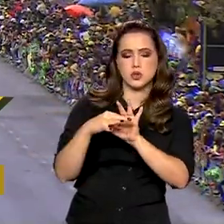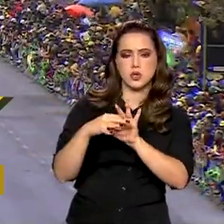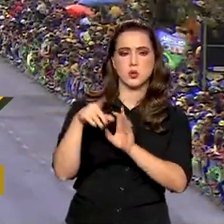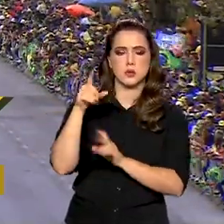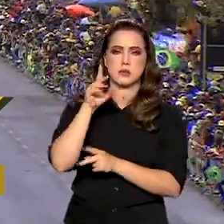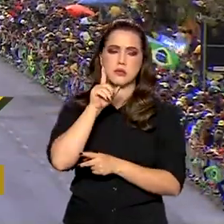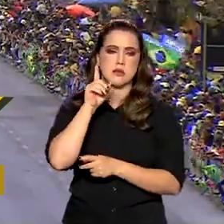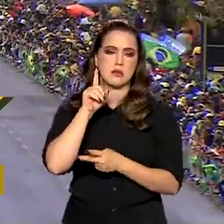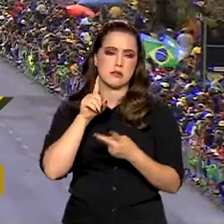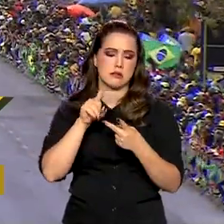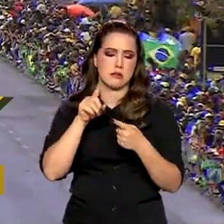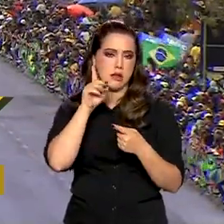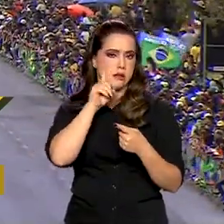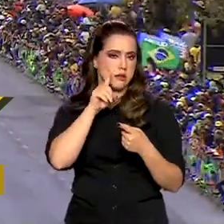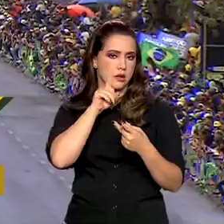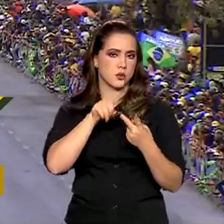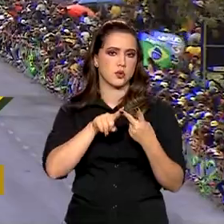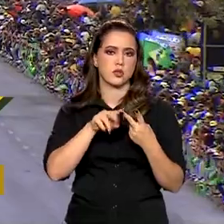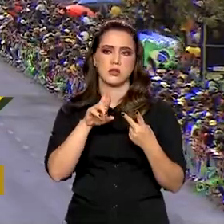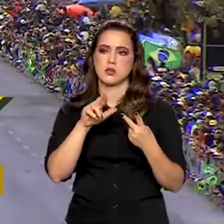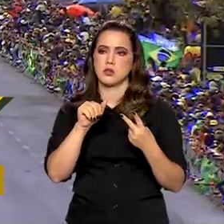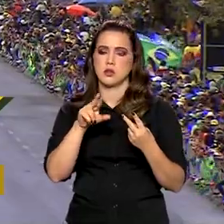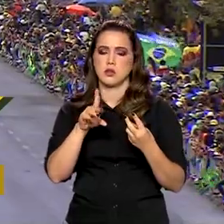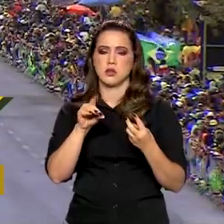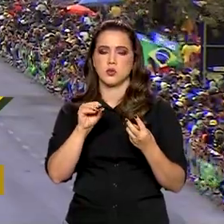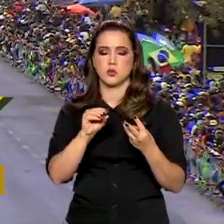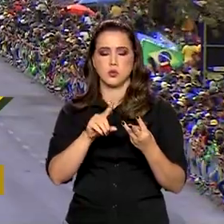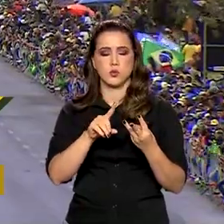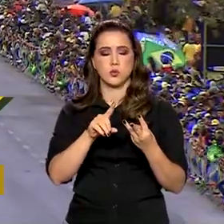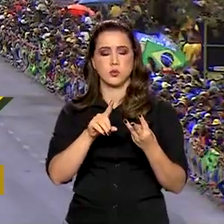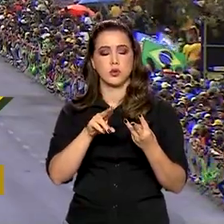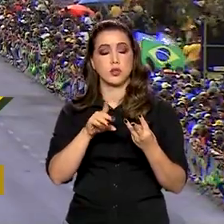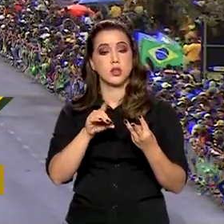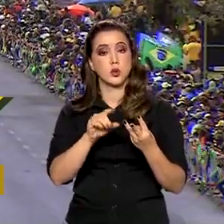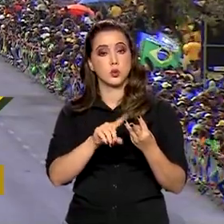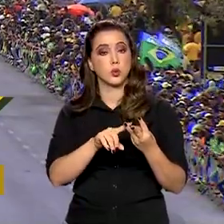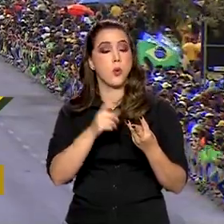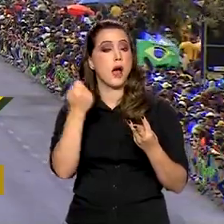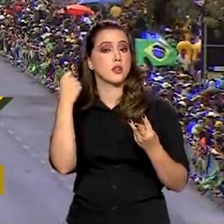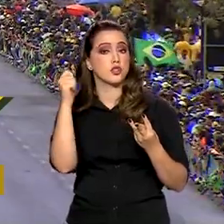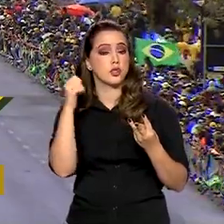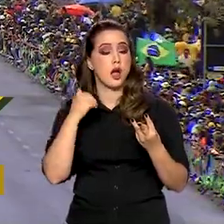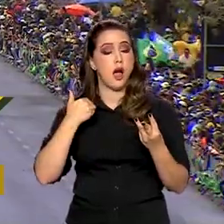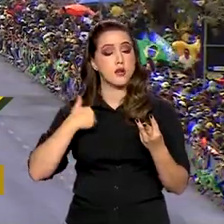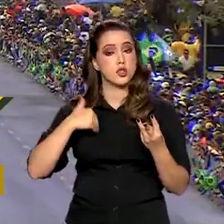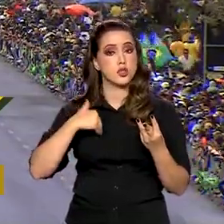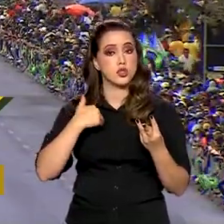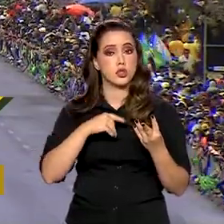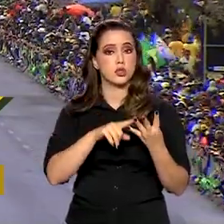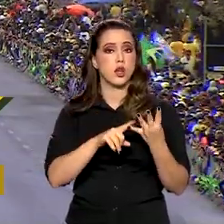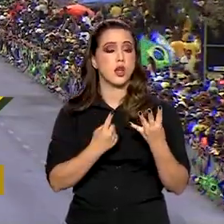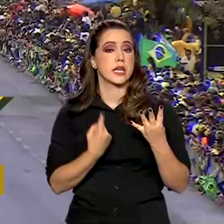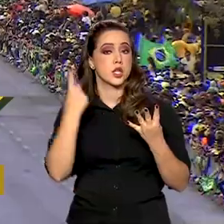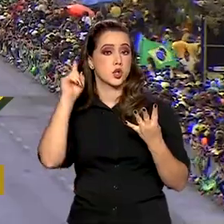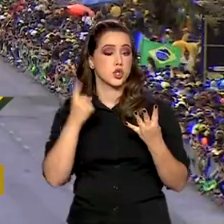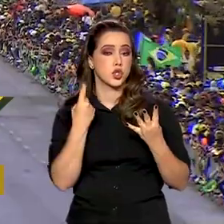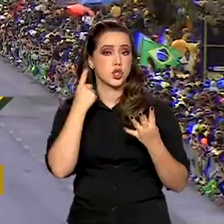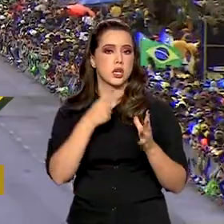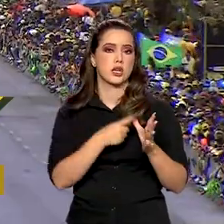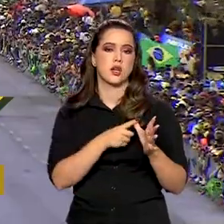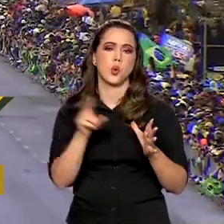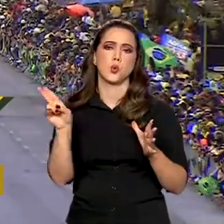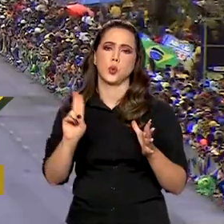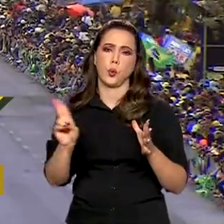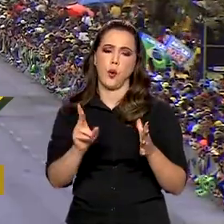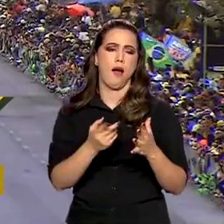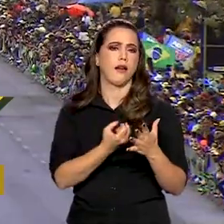Estados Unidos, do Reino Unido, da Argentina, do Chile, do Uruguai, por exemplo. Os navios, eles vêm